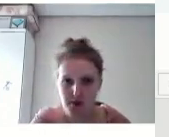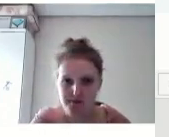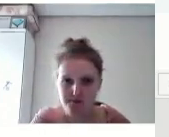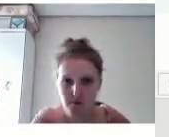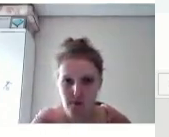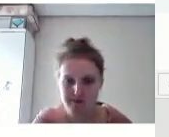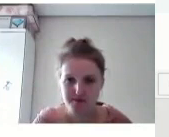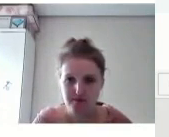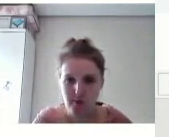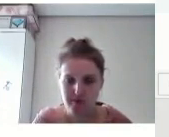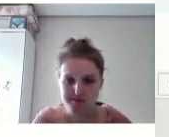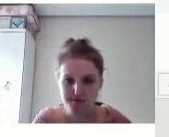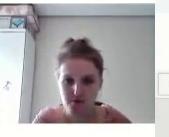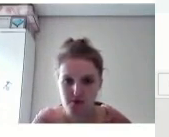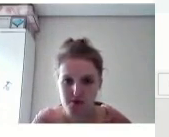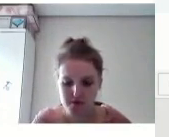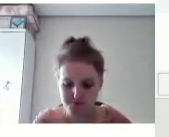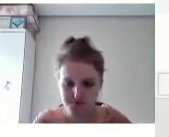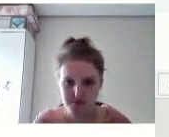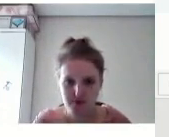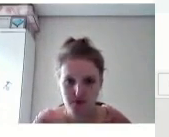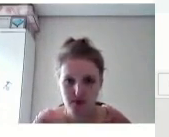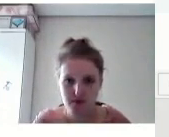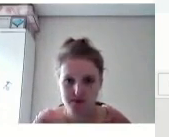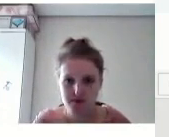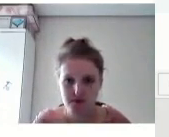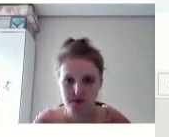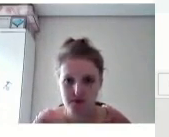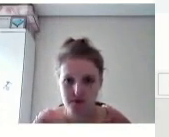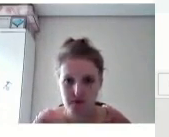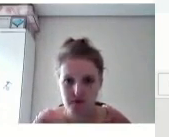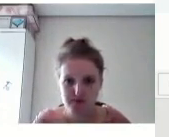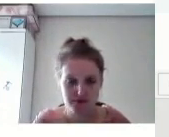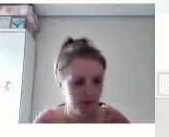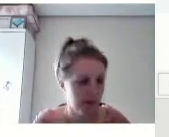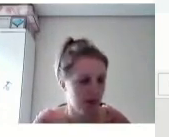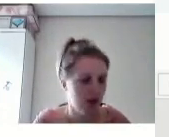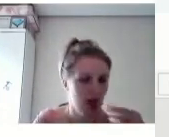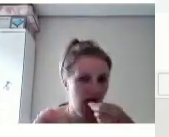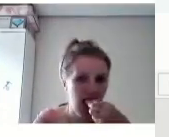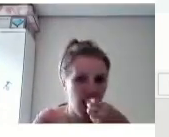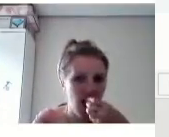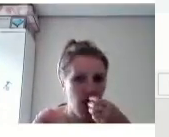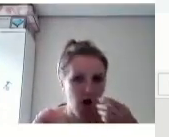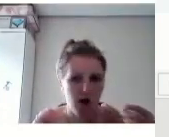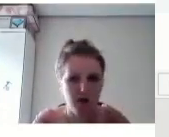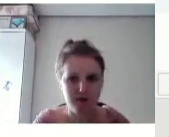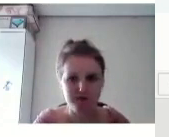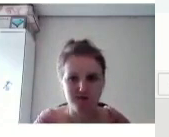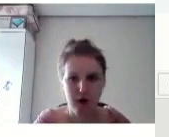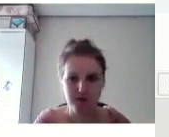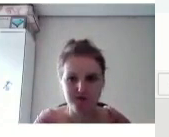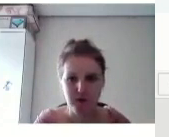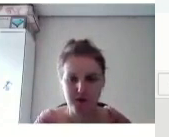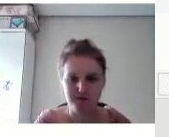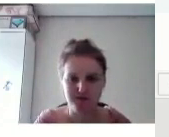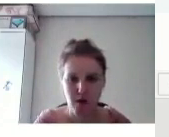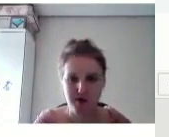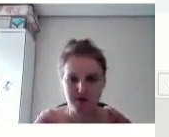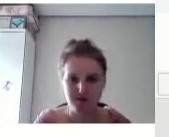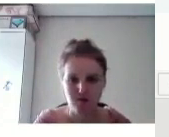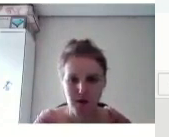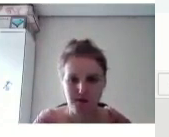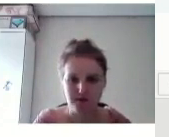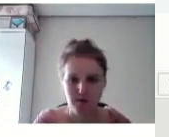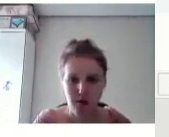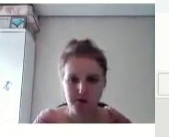meu hamiltoniano clássico de campos, né? Lembrando que eu preciso de duas quantidades, a lei do lagrangiano, né? Preciso o momento e o Q